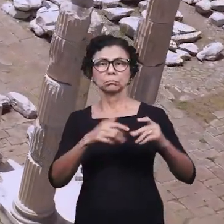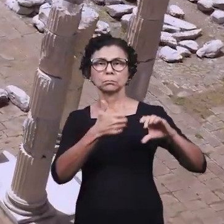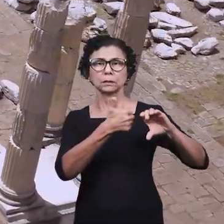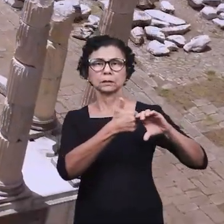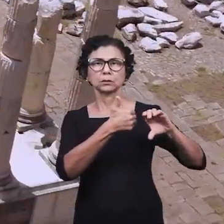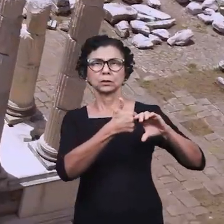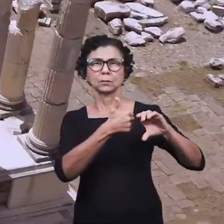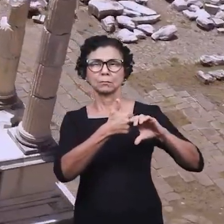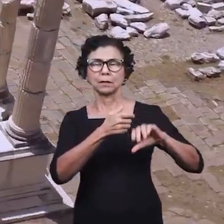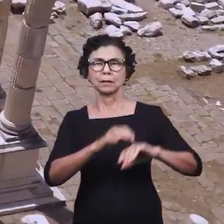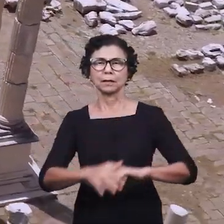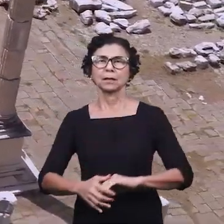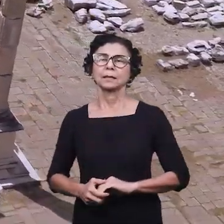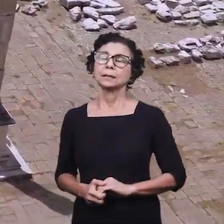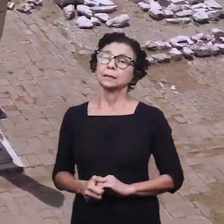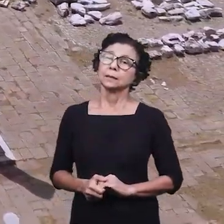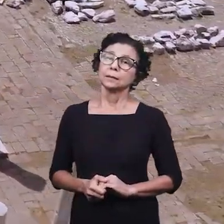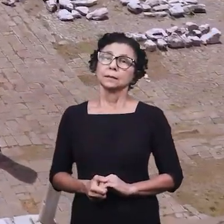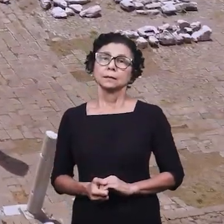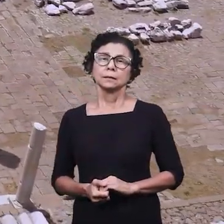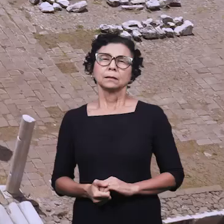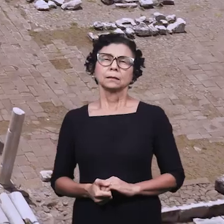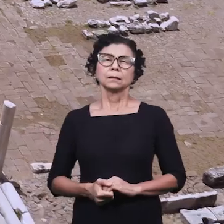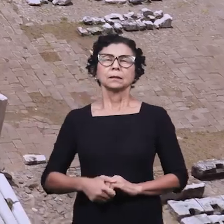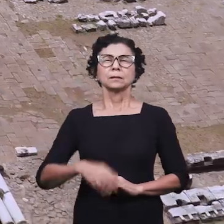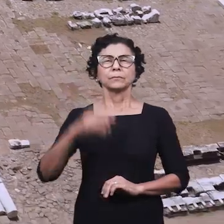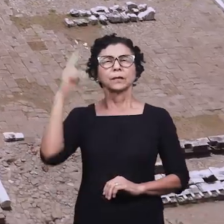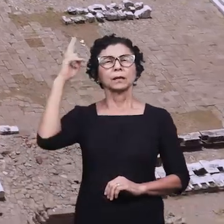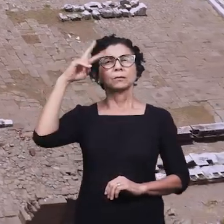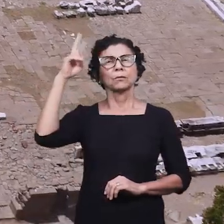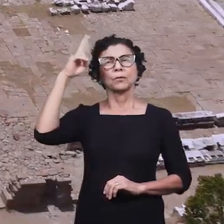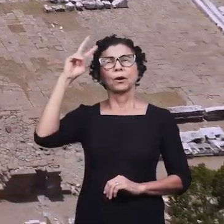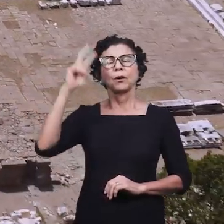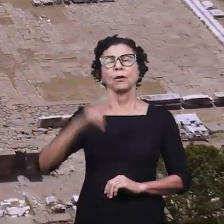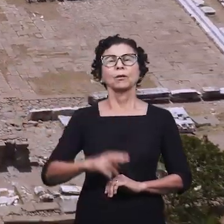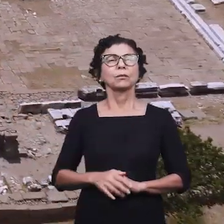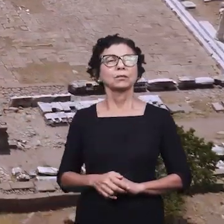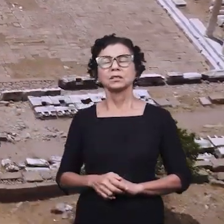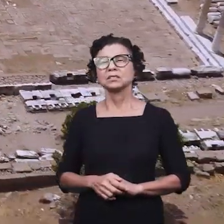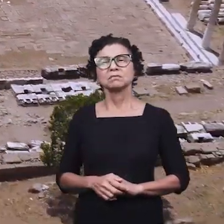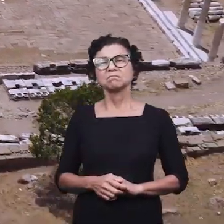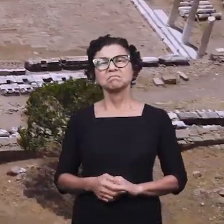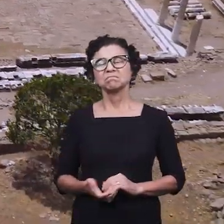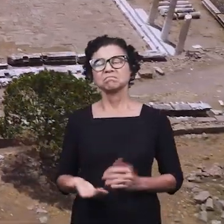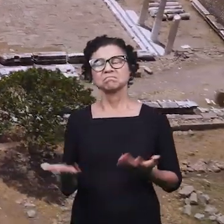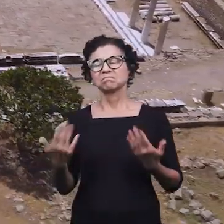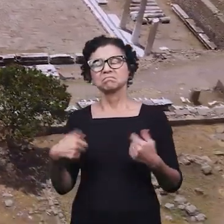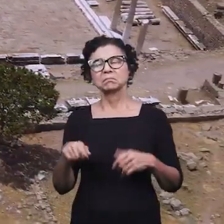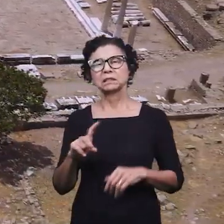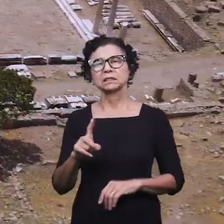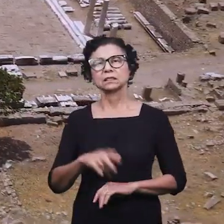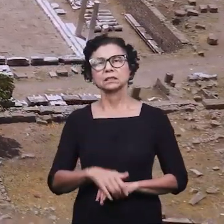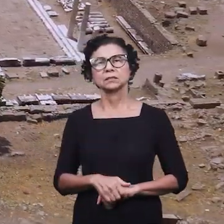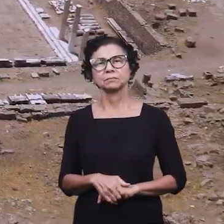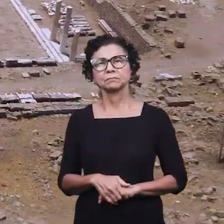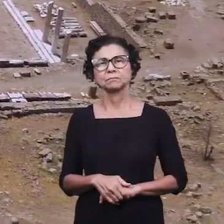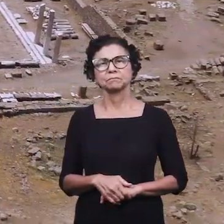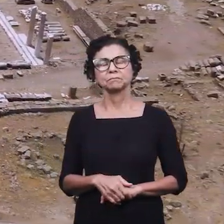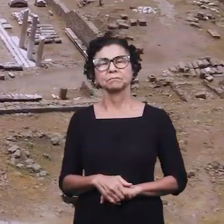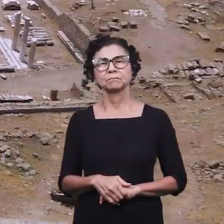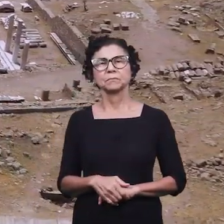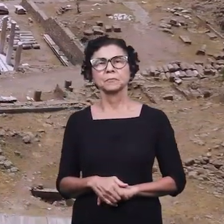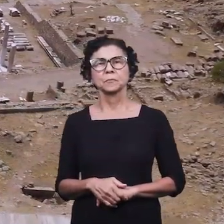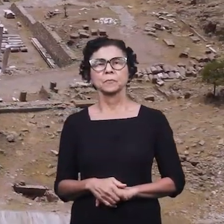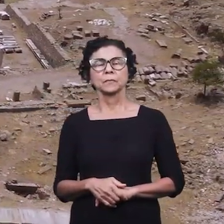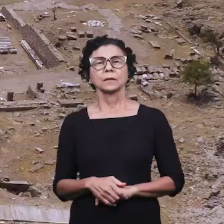que deixa de lado, até certo ponto, aquilo que é histórico e que vale, mas que não leva à eternidade. E